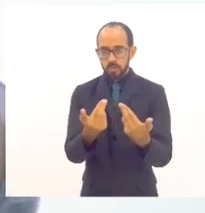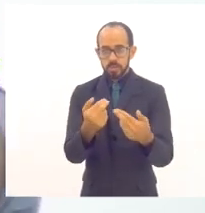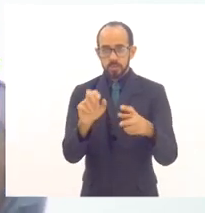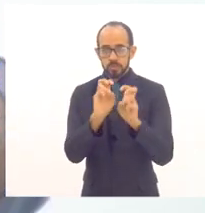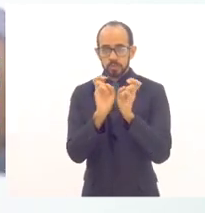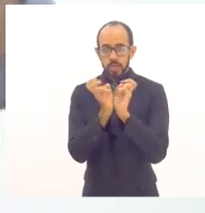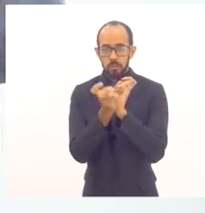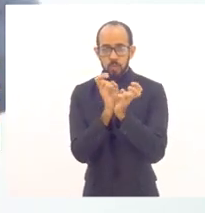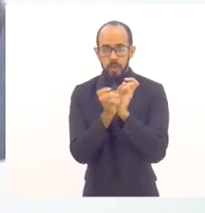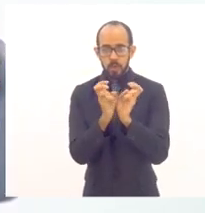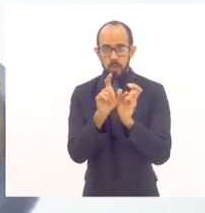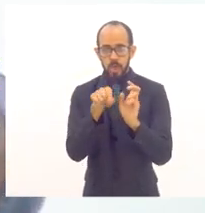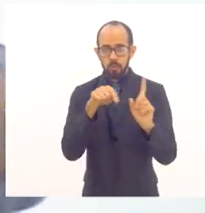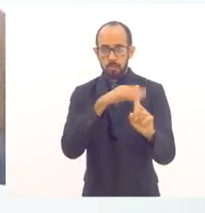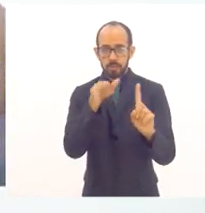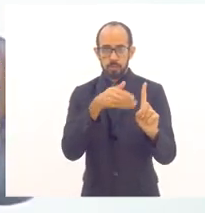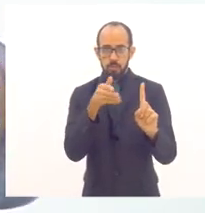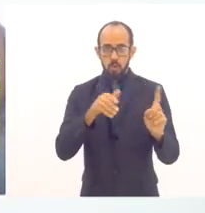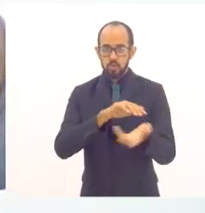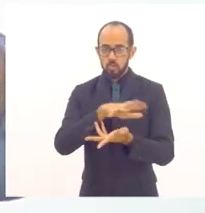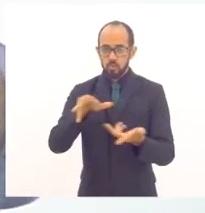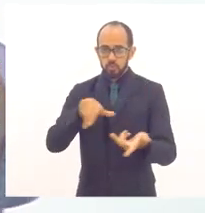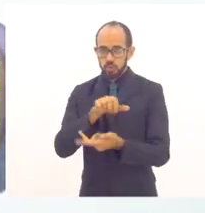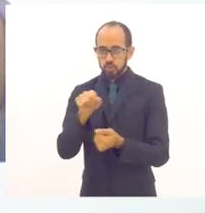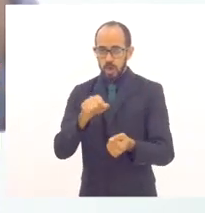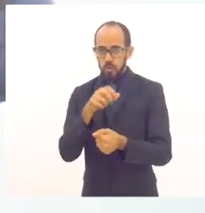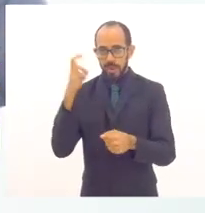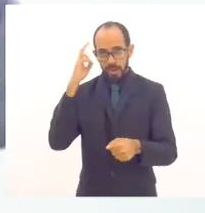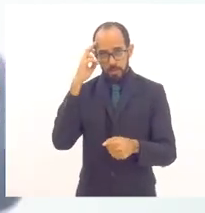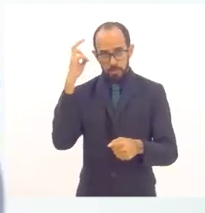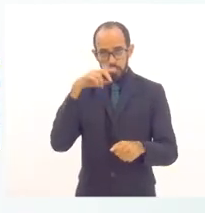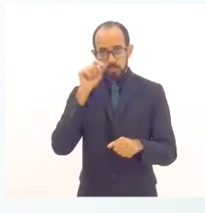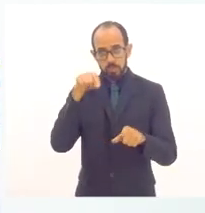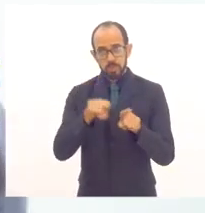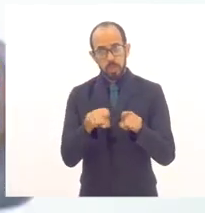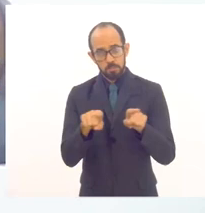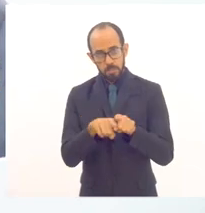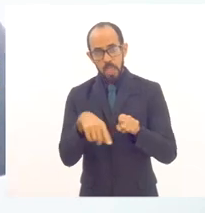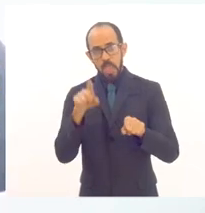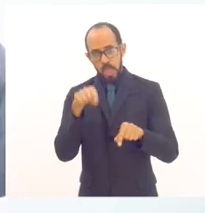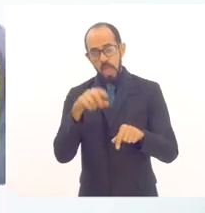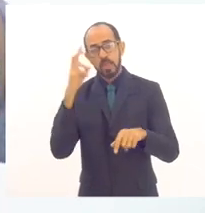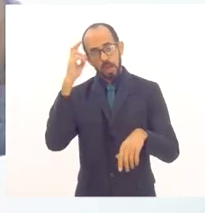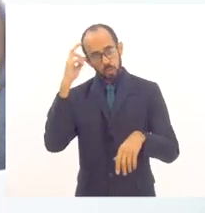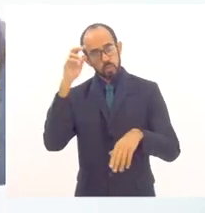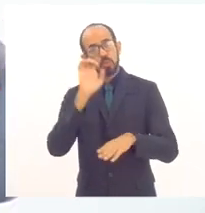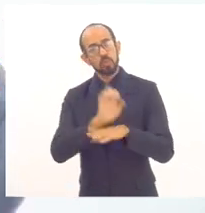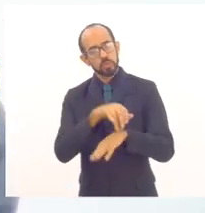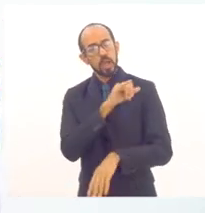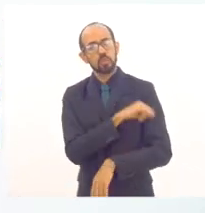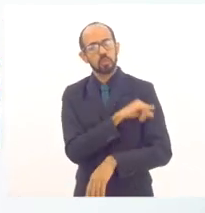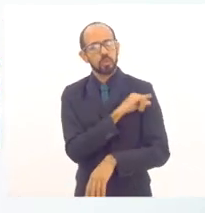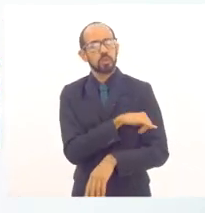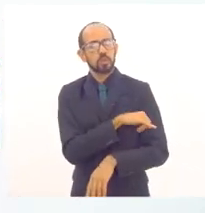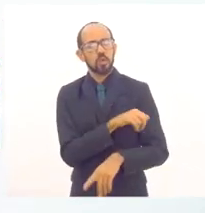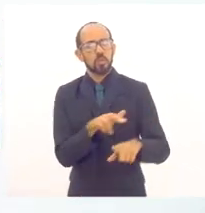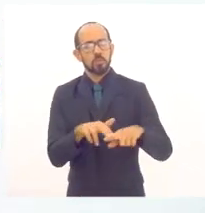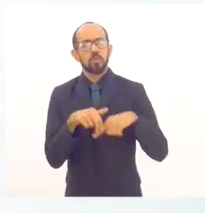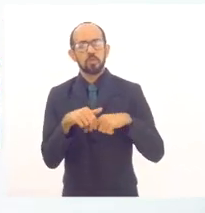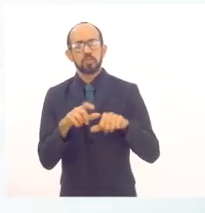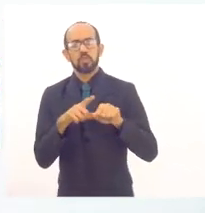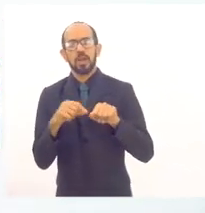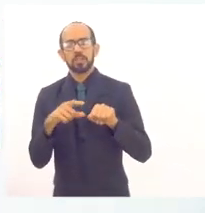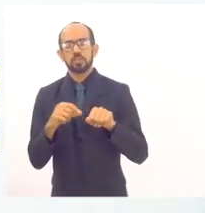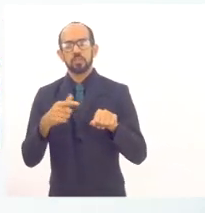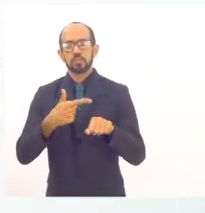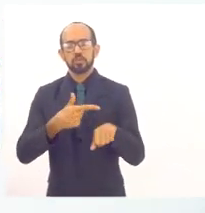da humanidade e a capoeira do Estado do Rio de Janeiro é um patrimônio cultural desse Estado. Portanto, de acordo com o artigo 216-A, tem